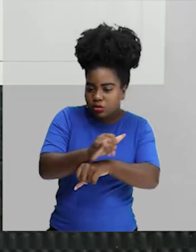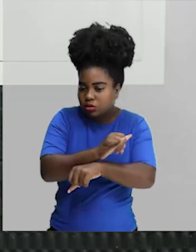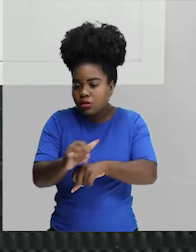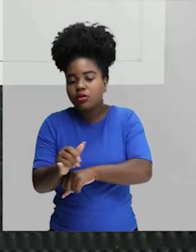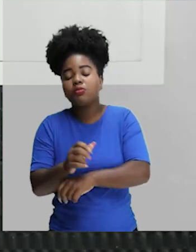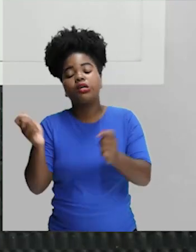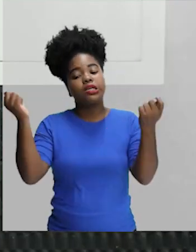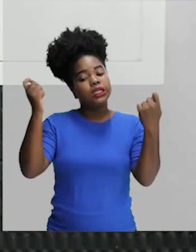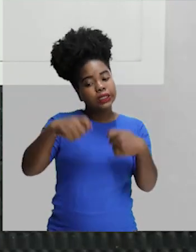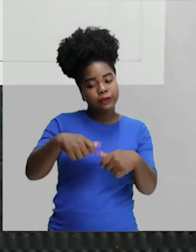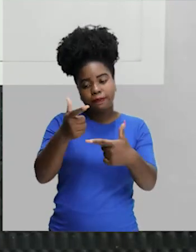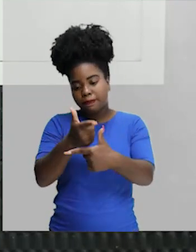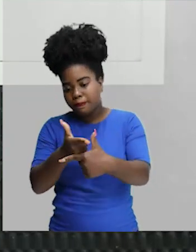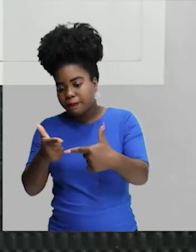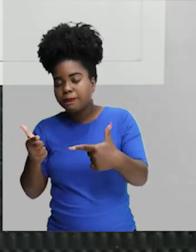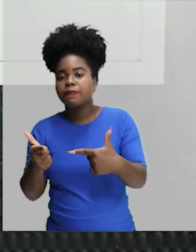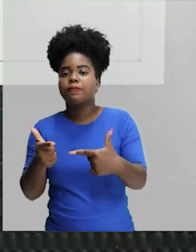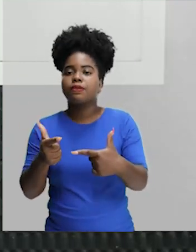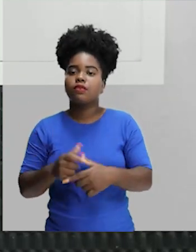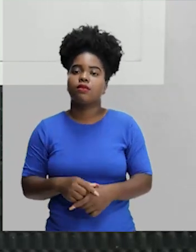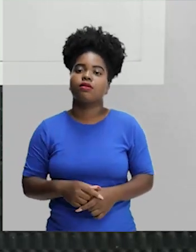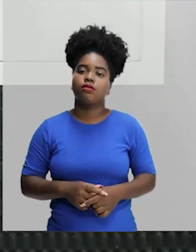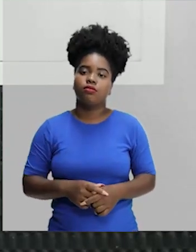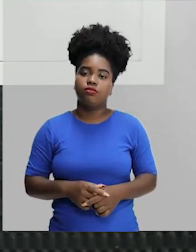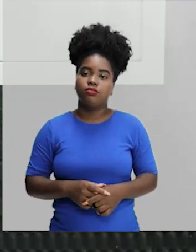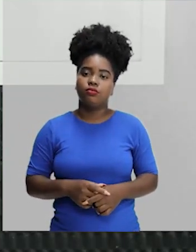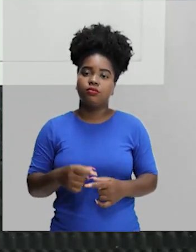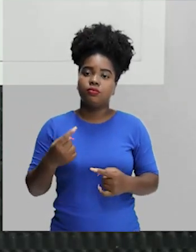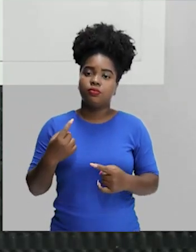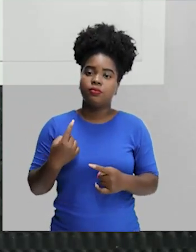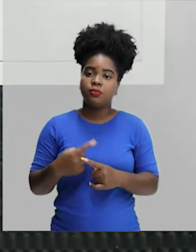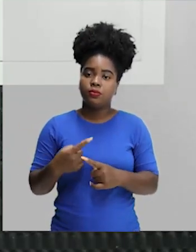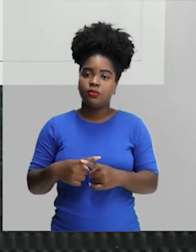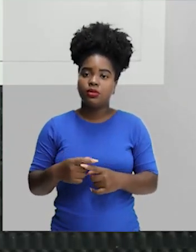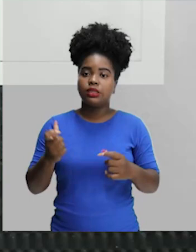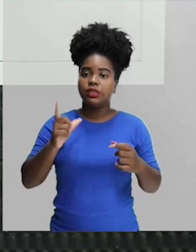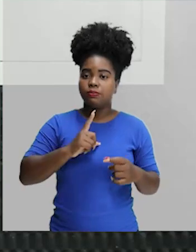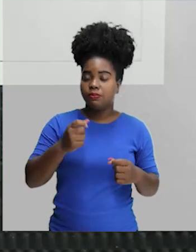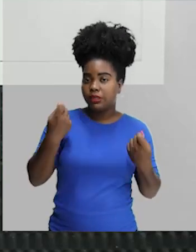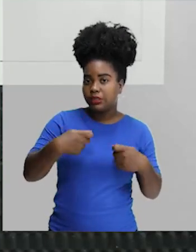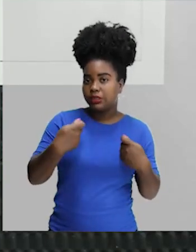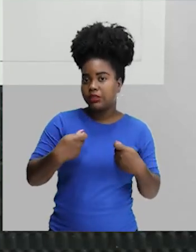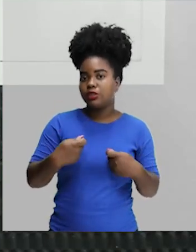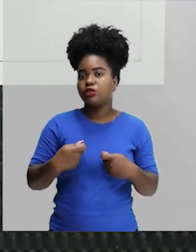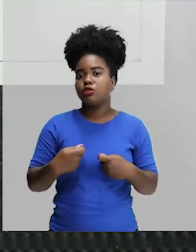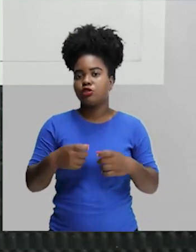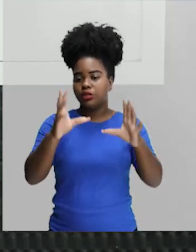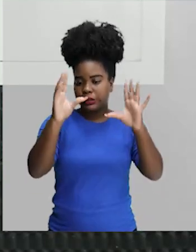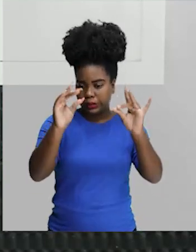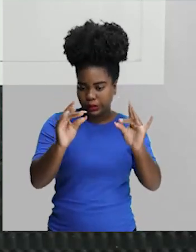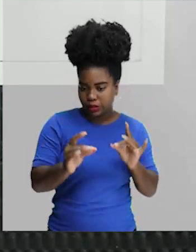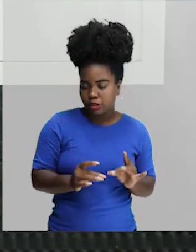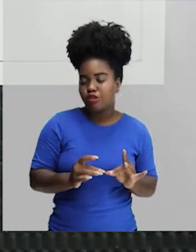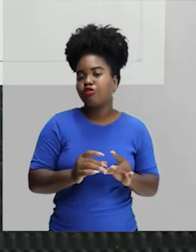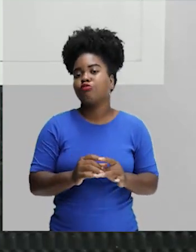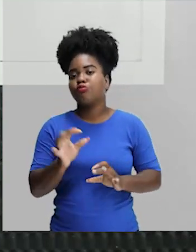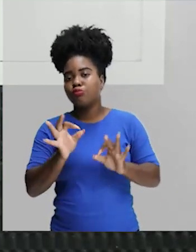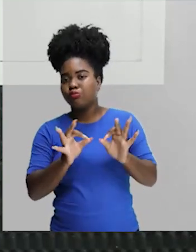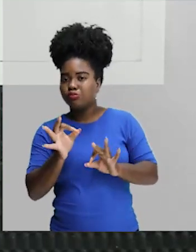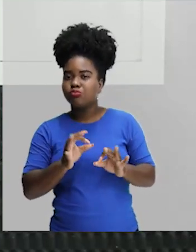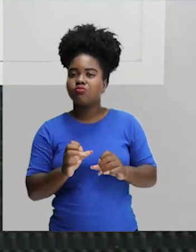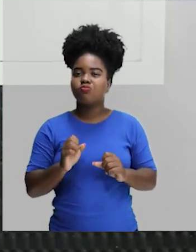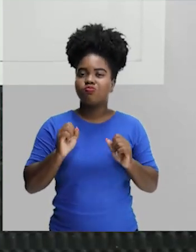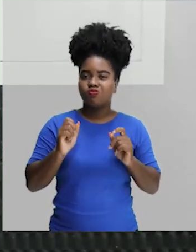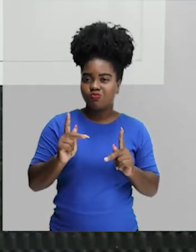divisão, porque esse meu binômio não está na forma que a gente pode aplicar o dispositivo. Certinho, turminha?